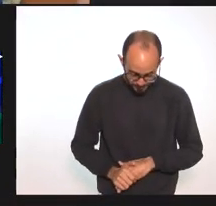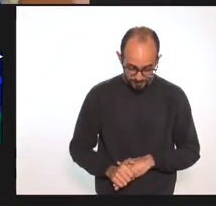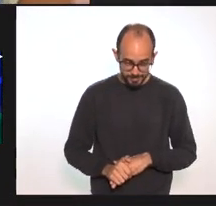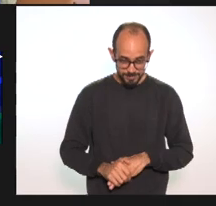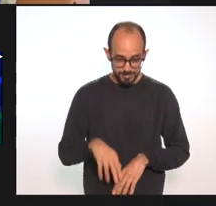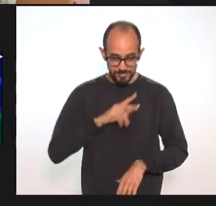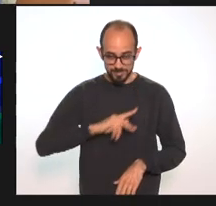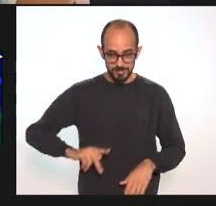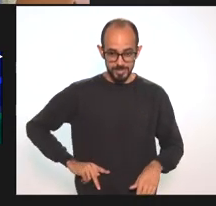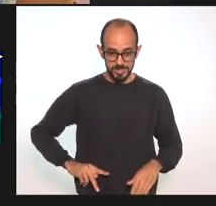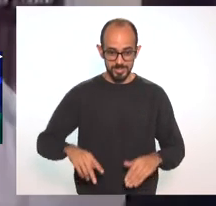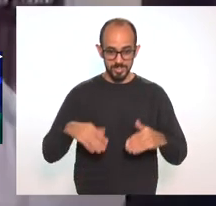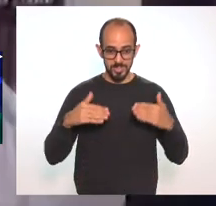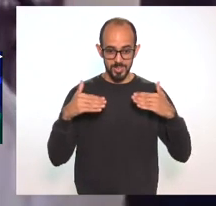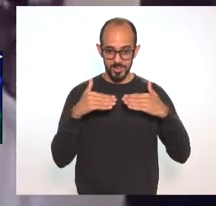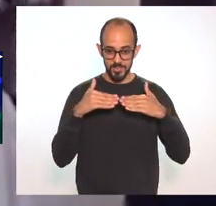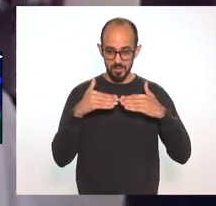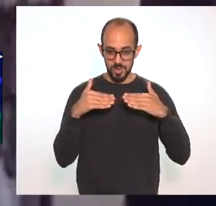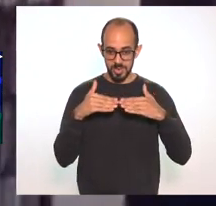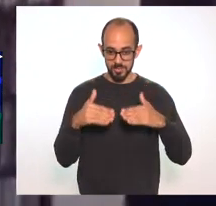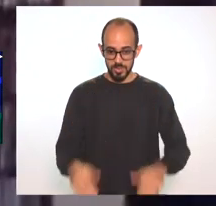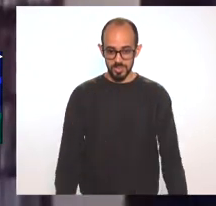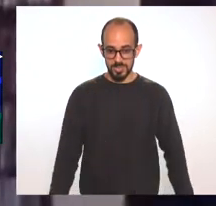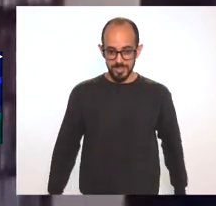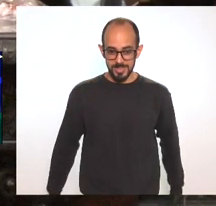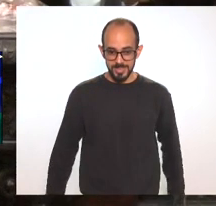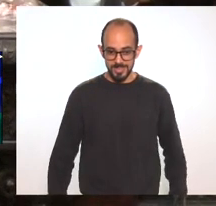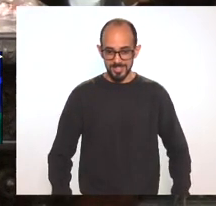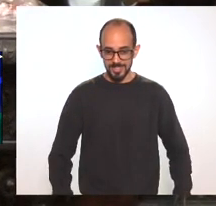Presidente, o voto é favorável.